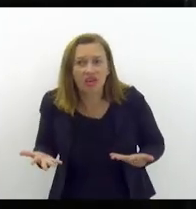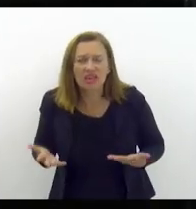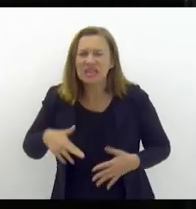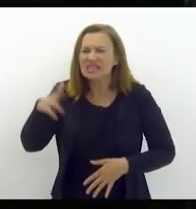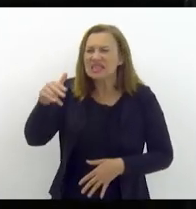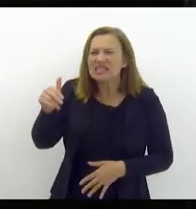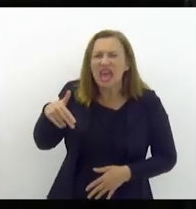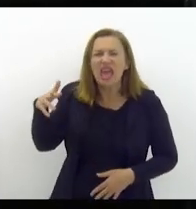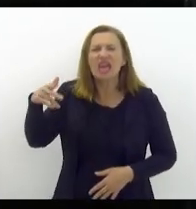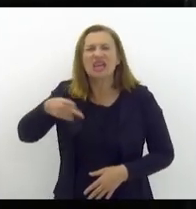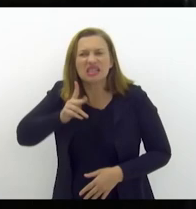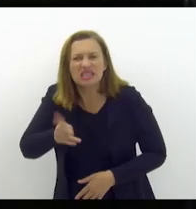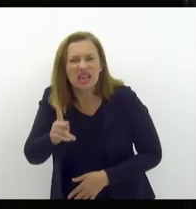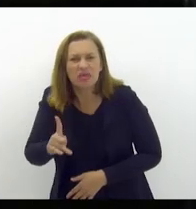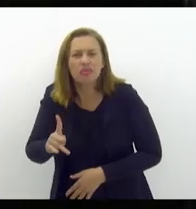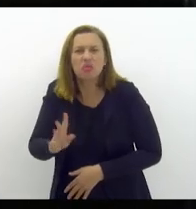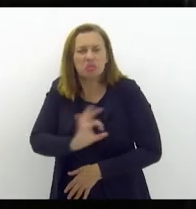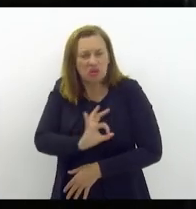a pancada no policial militar.